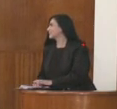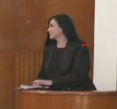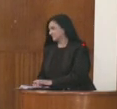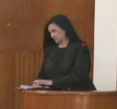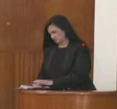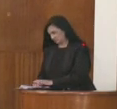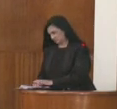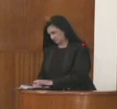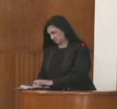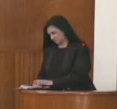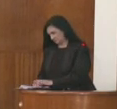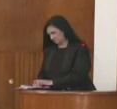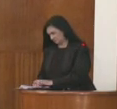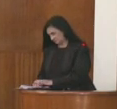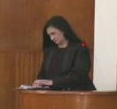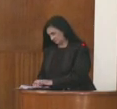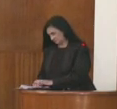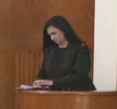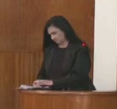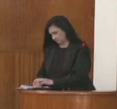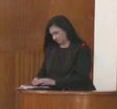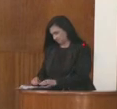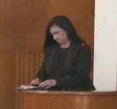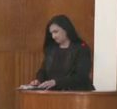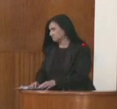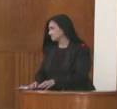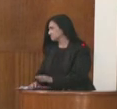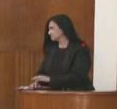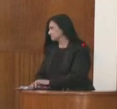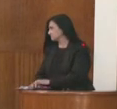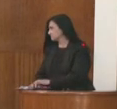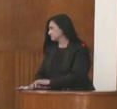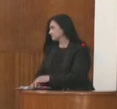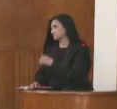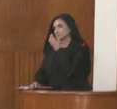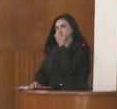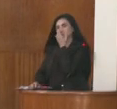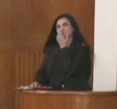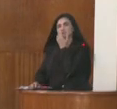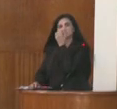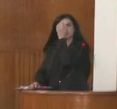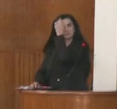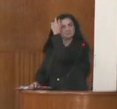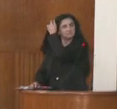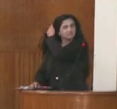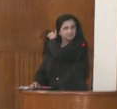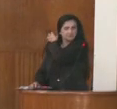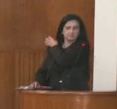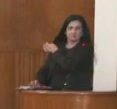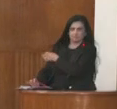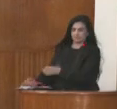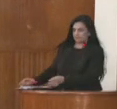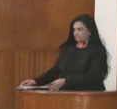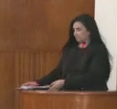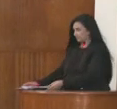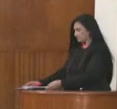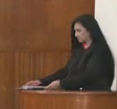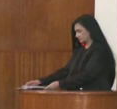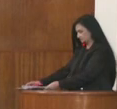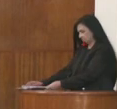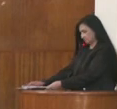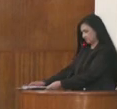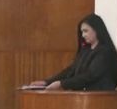viu? Doutor Charles, um dos telefones da Comissão da Pessoa com Deficiência é o